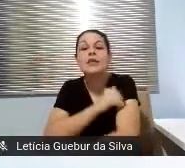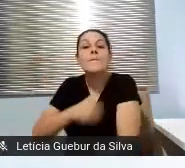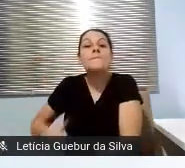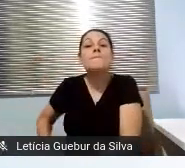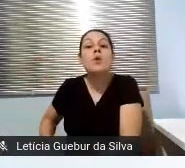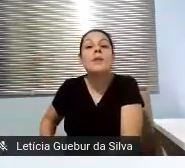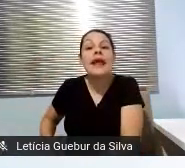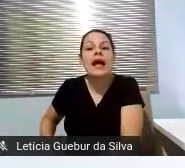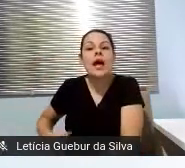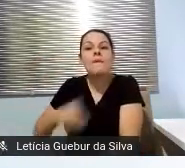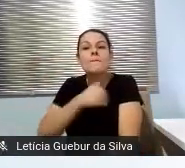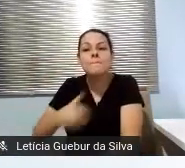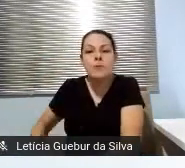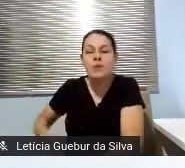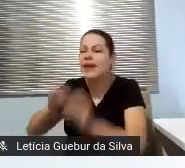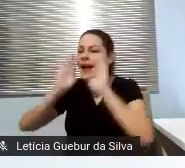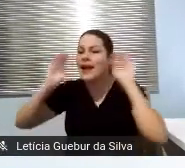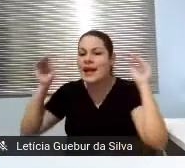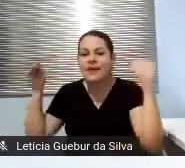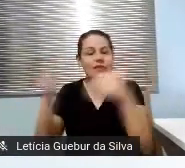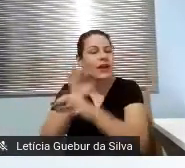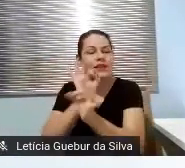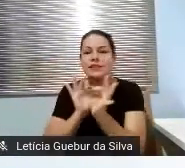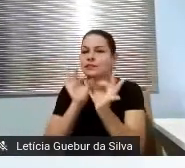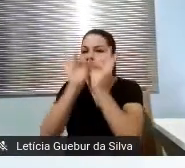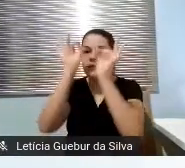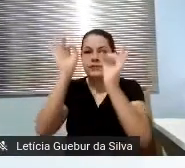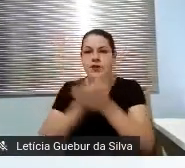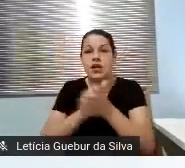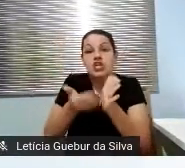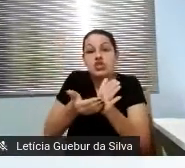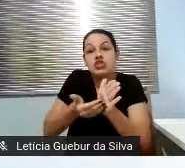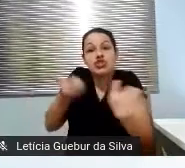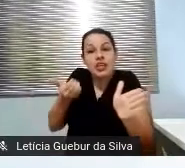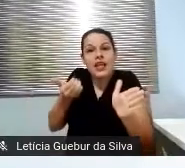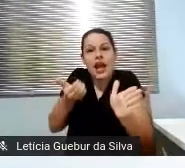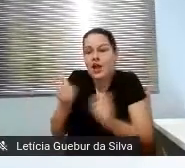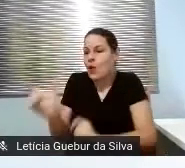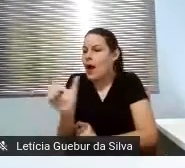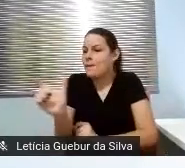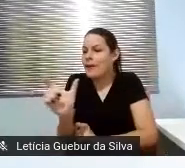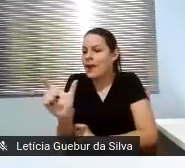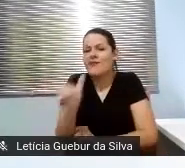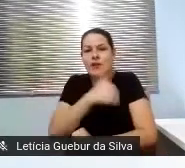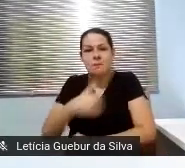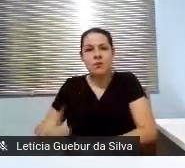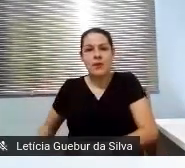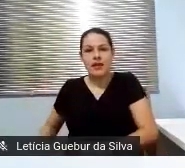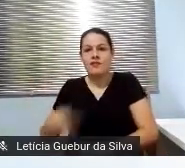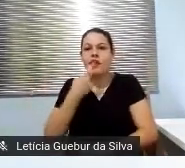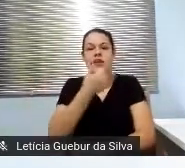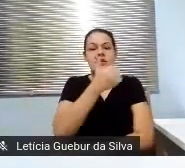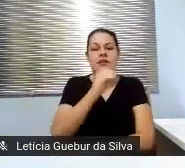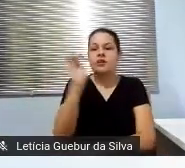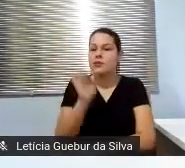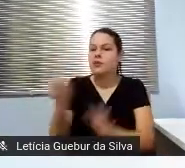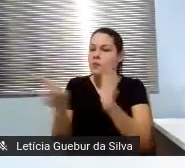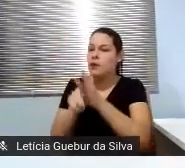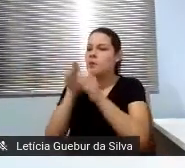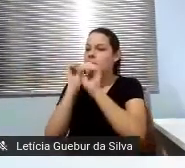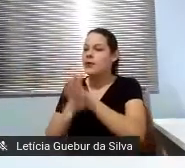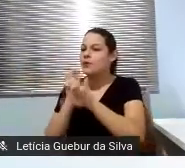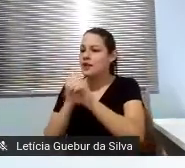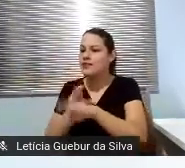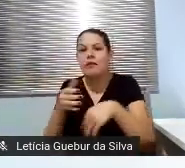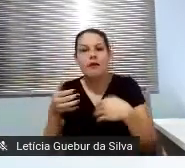bem caracterizado, a educação pública. Tiraram essa expressão pública e botaram 10% para a educação. Por quê?